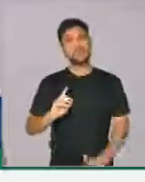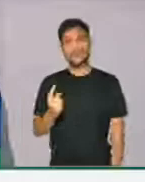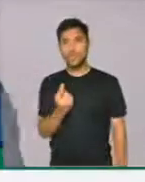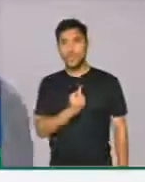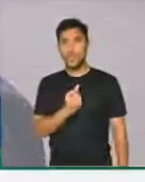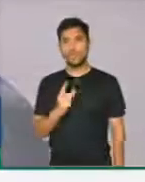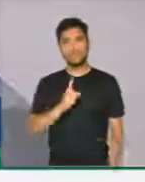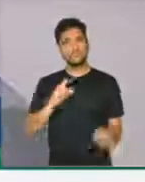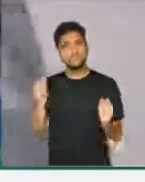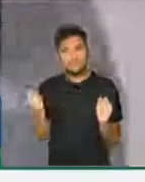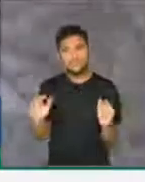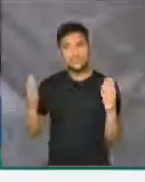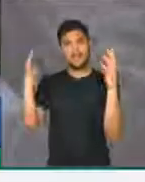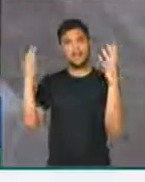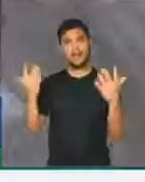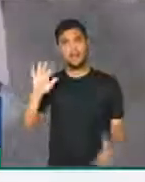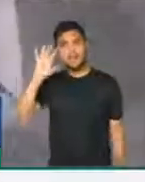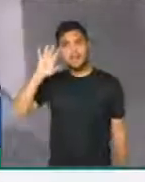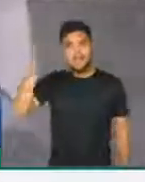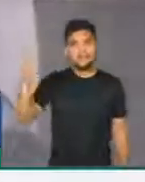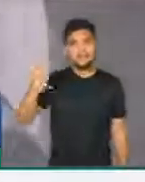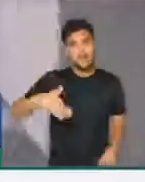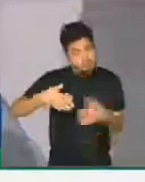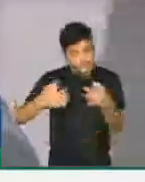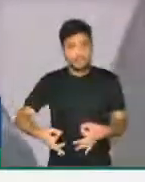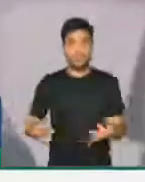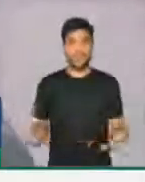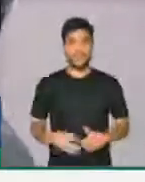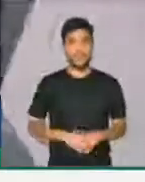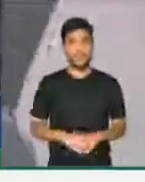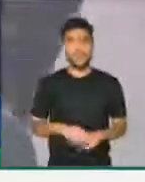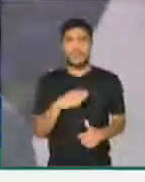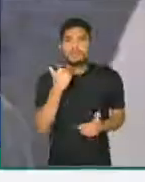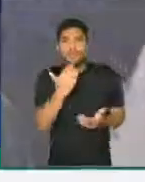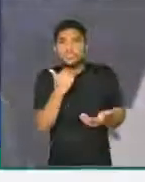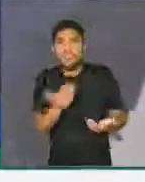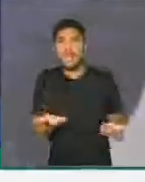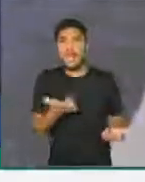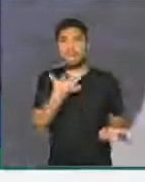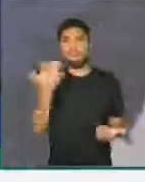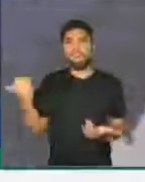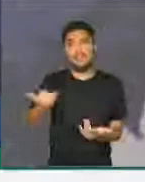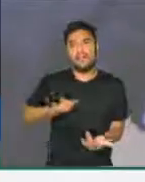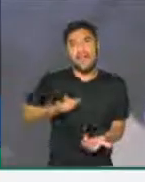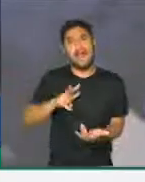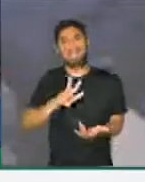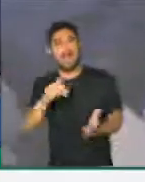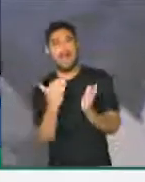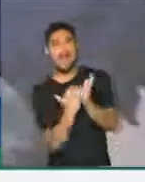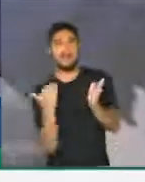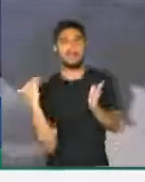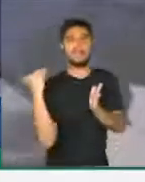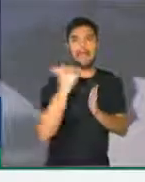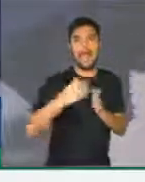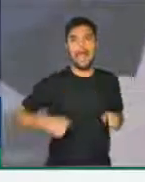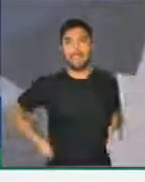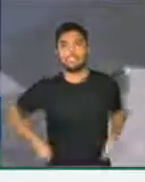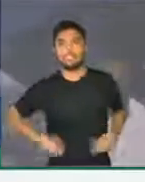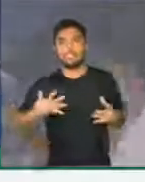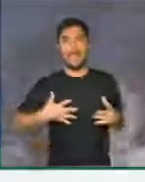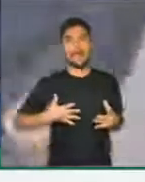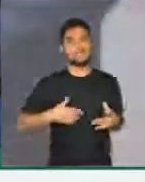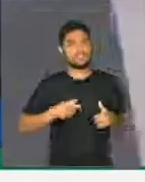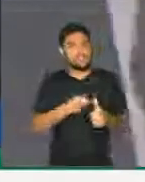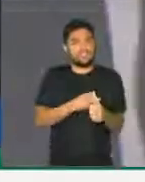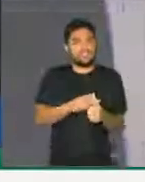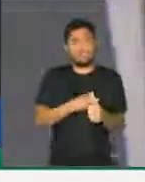verdade, celebrando uma decisão que é correta, e não adianta aqueles virem falar que vão aumentar a despesa. Toda política